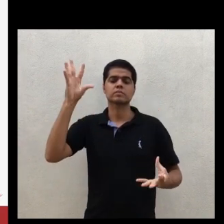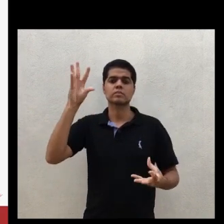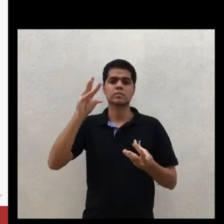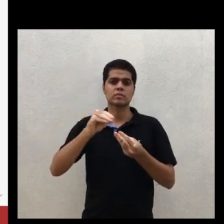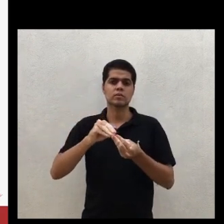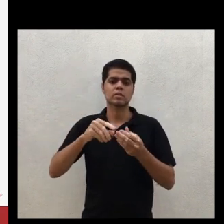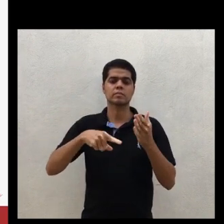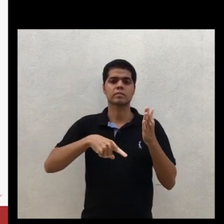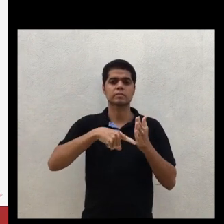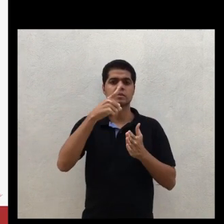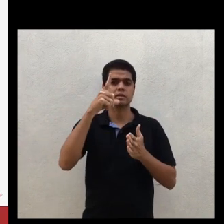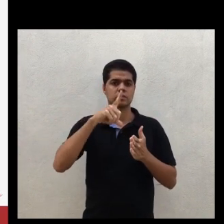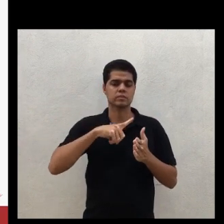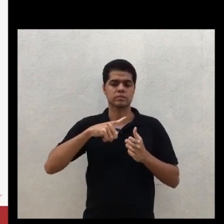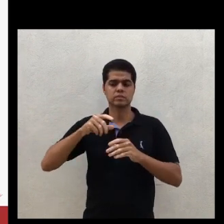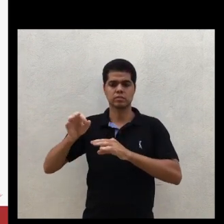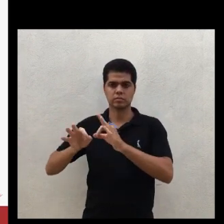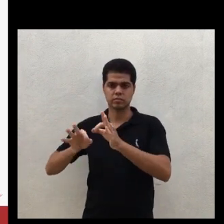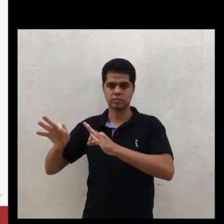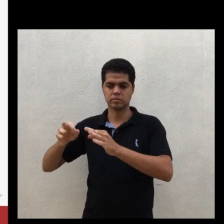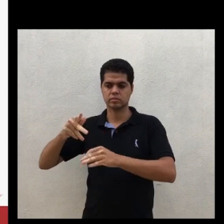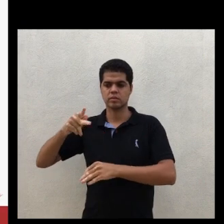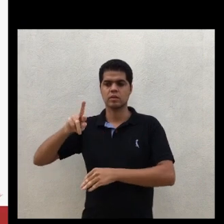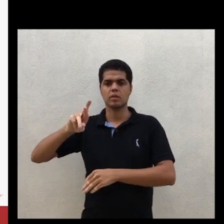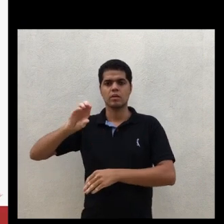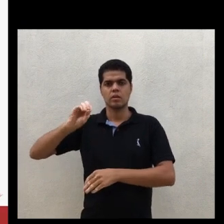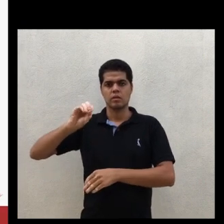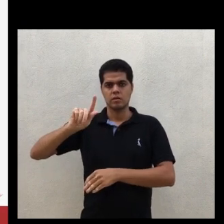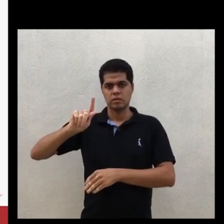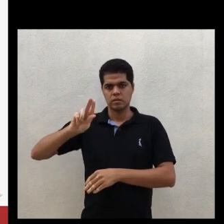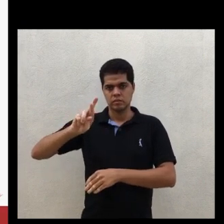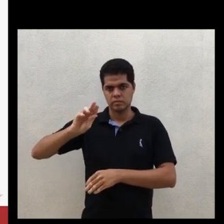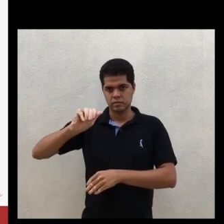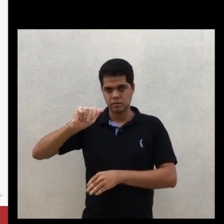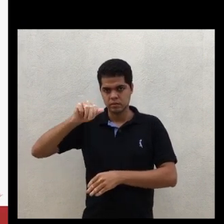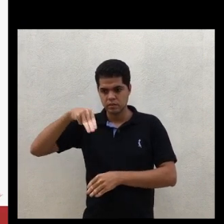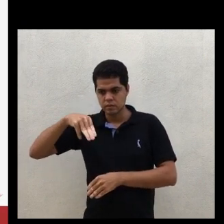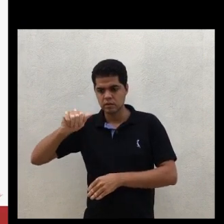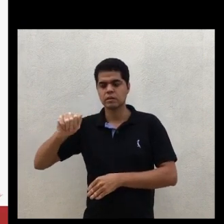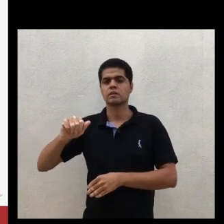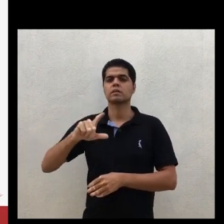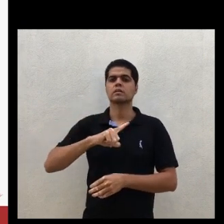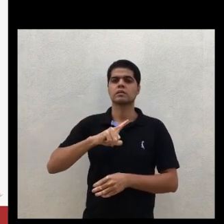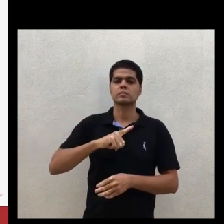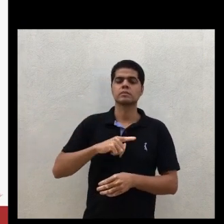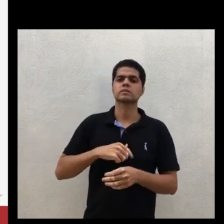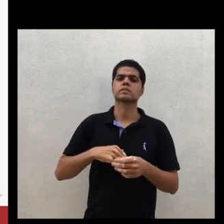rapidinho para resumir. Primeira coisa, eu tenho o problema, igual está aqui, né? As condições do